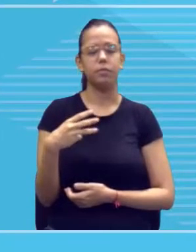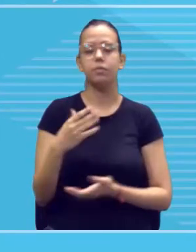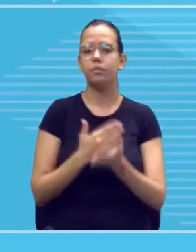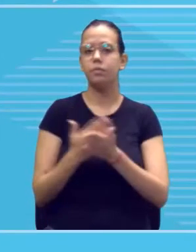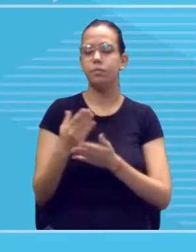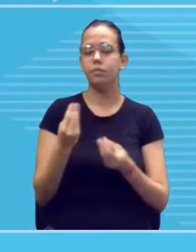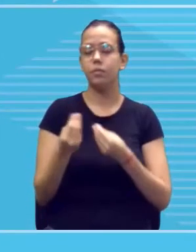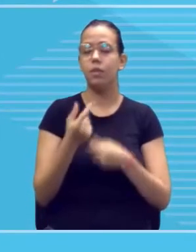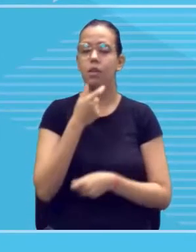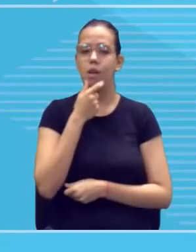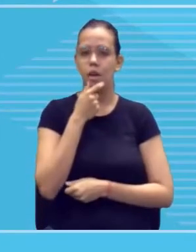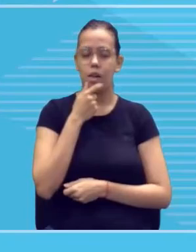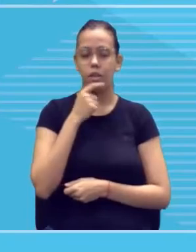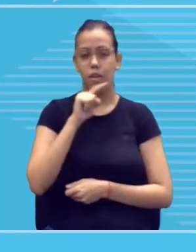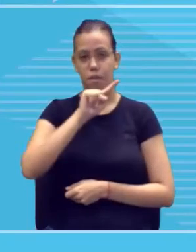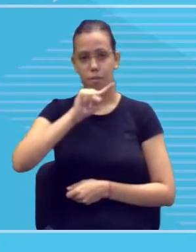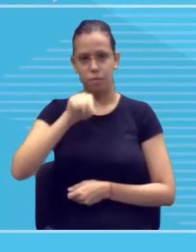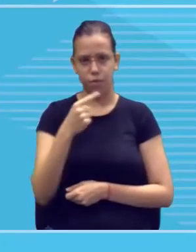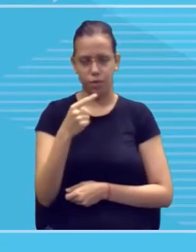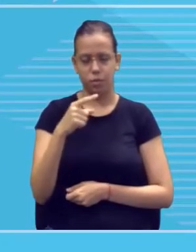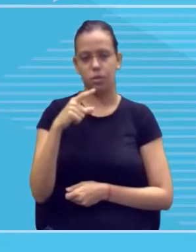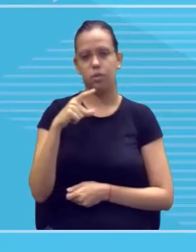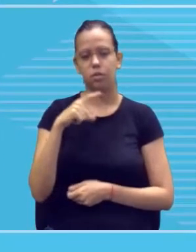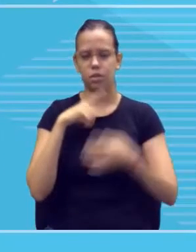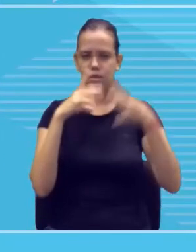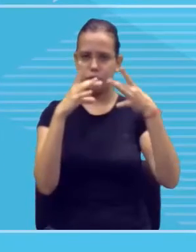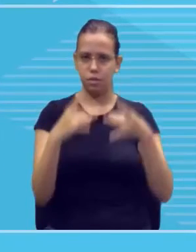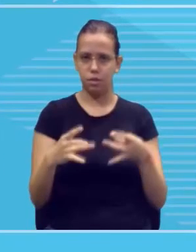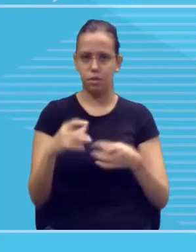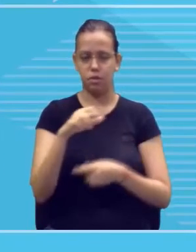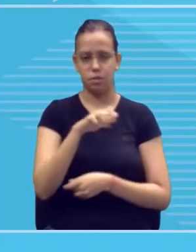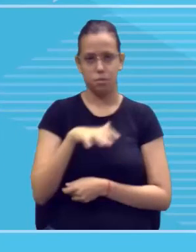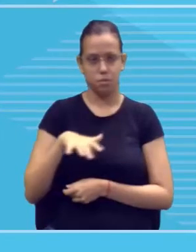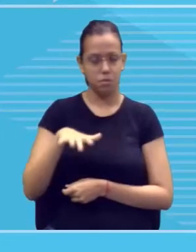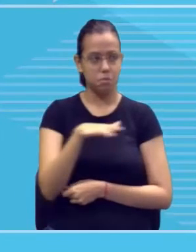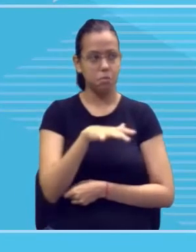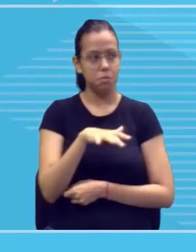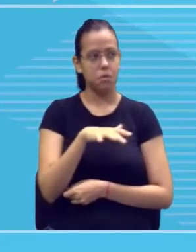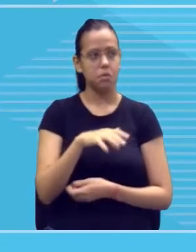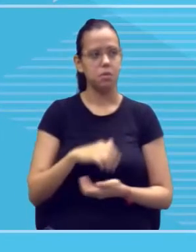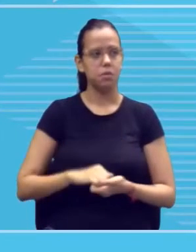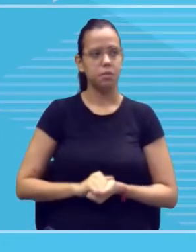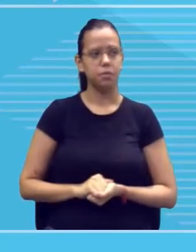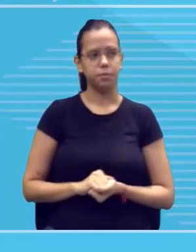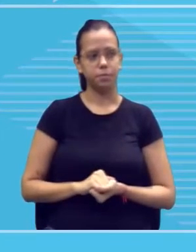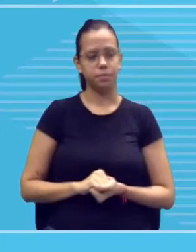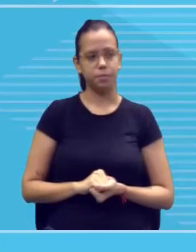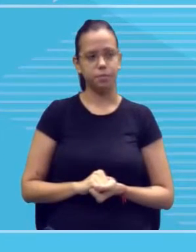Inglaterra vírgula a te definindo o primeiro espaço olha aí ó you